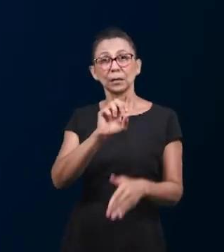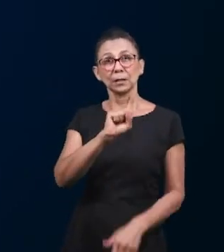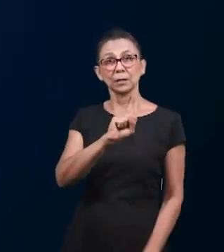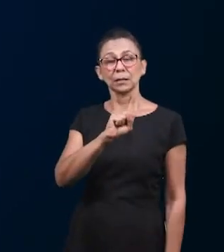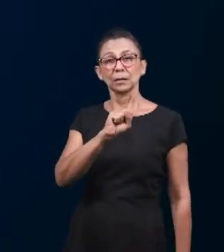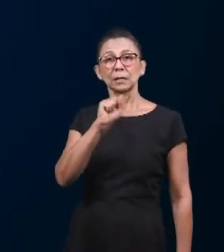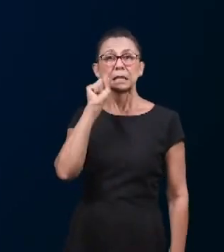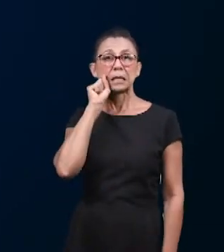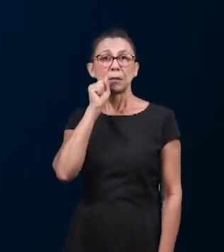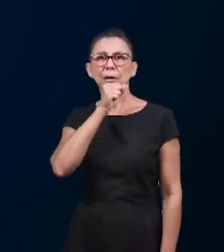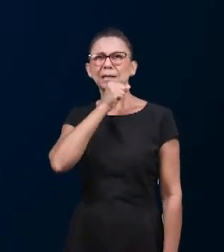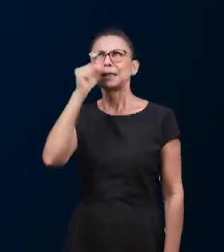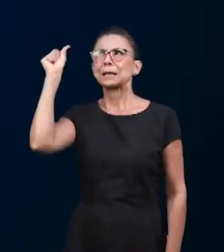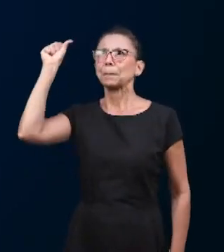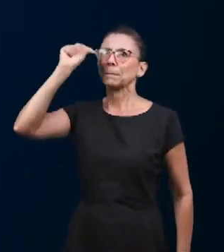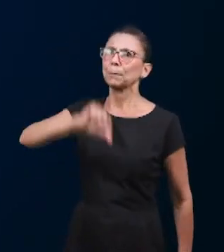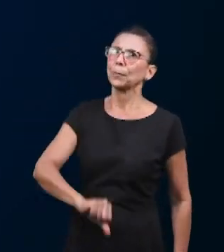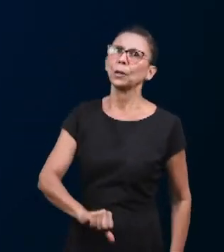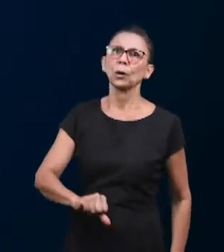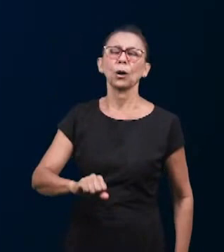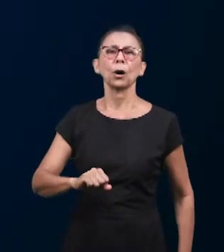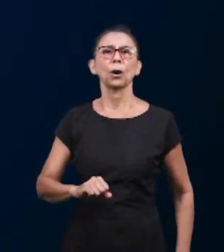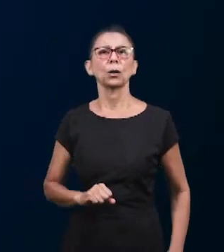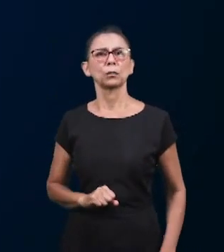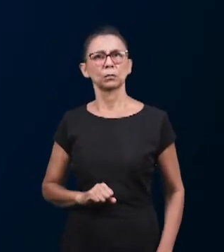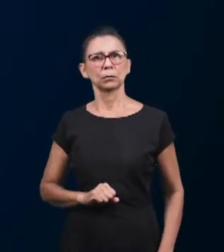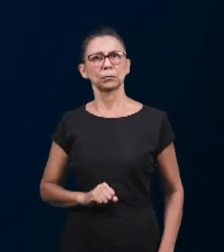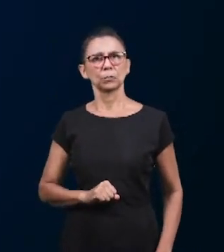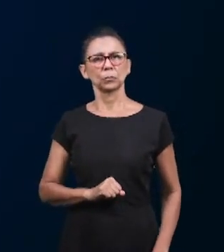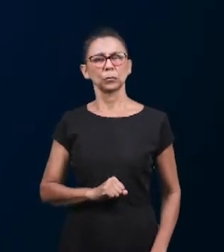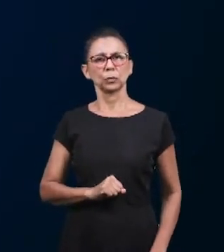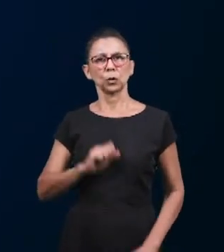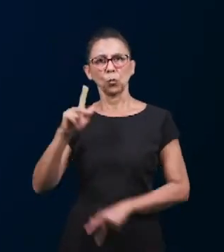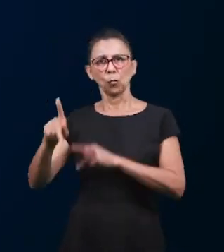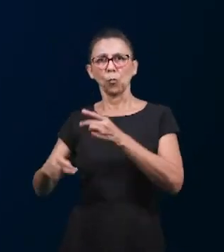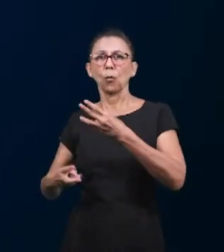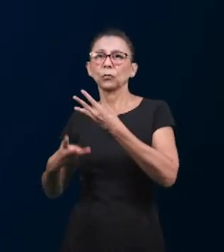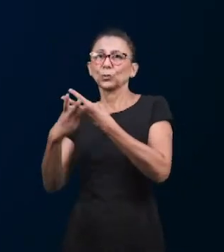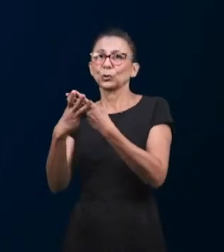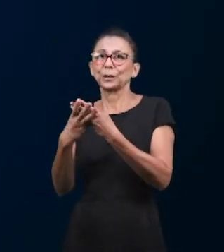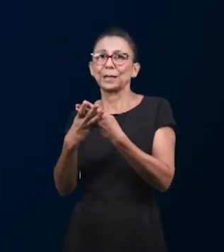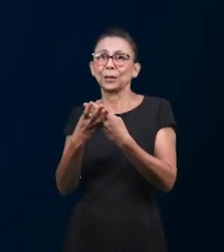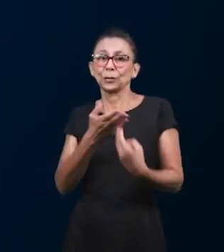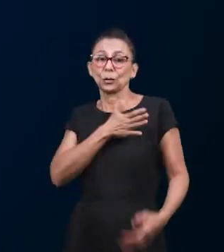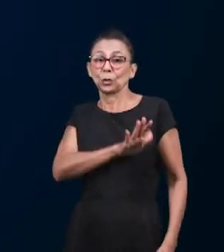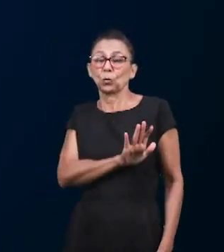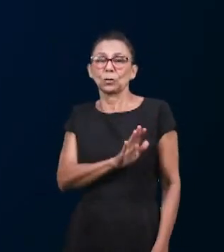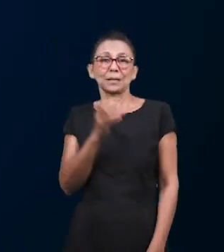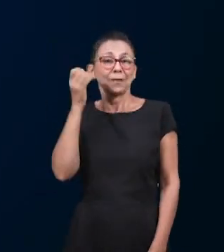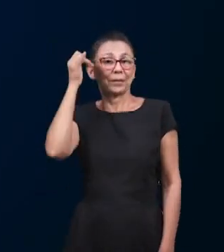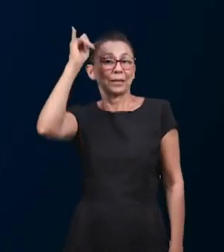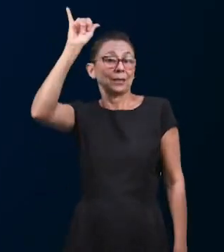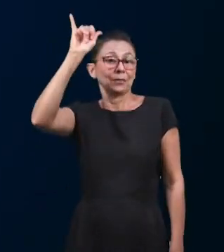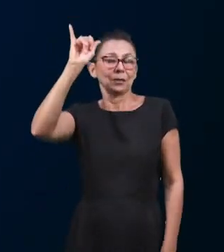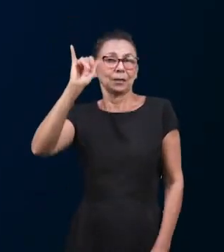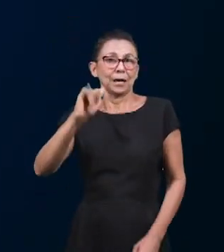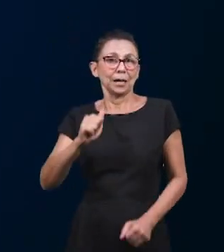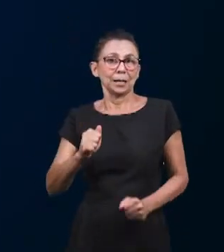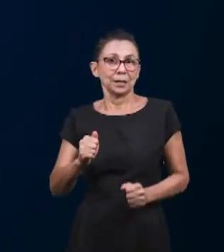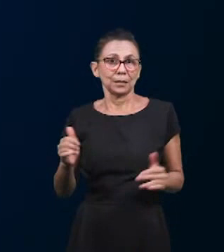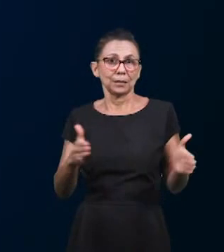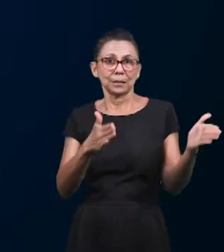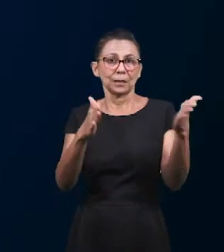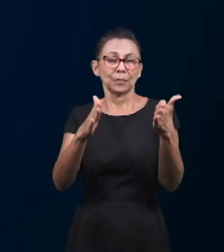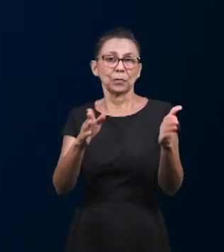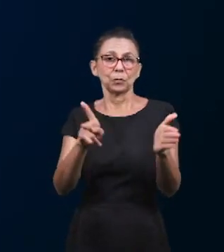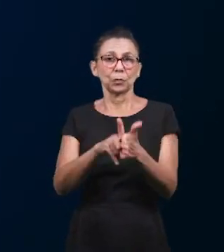caminho. Porque os judeus evitavam passar por Samaria porque consideravam os samaritanos